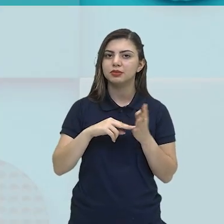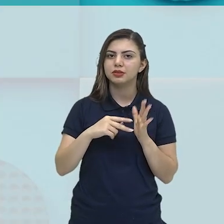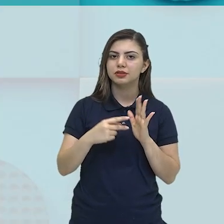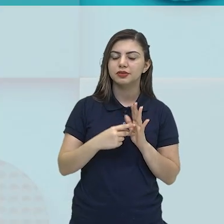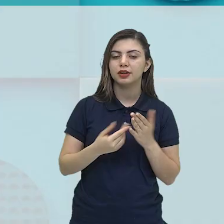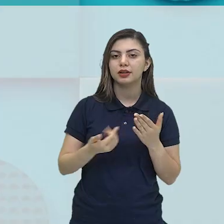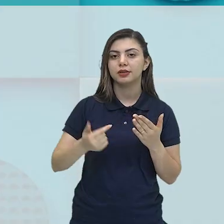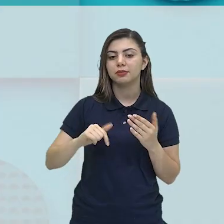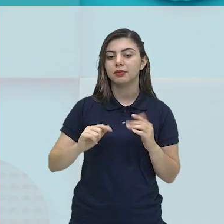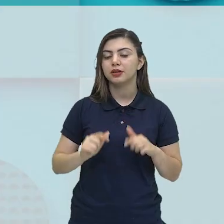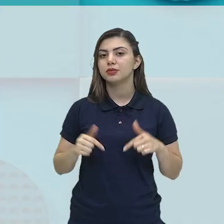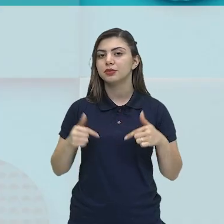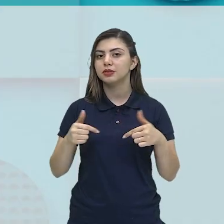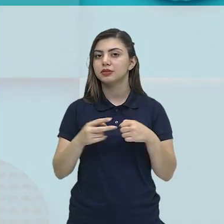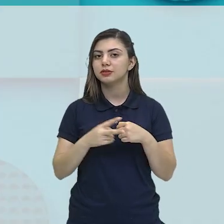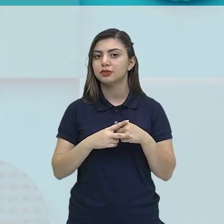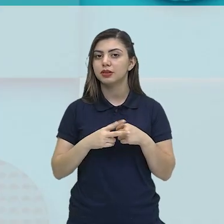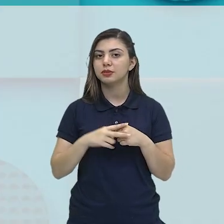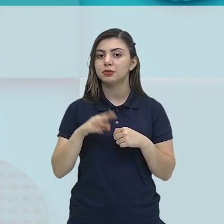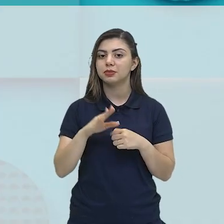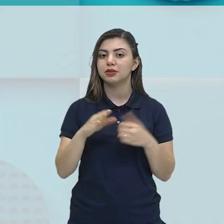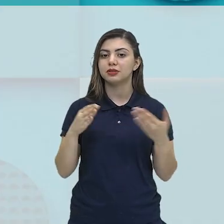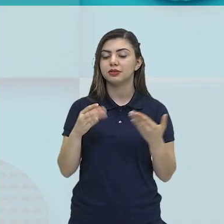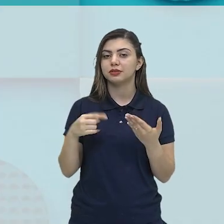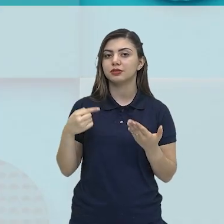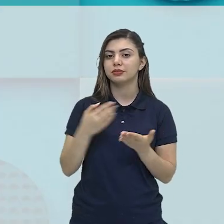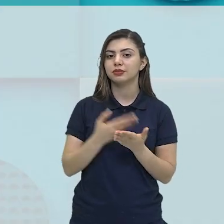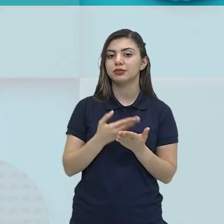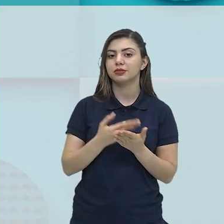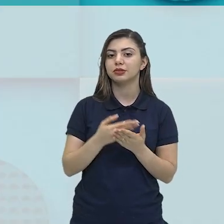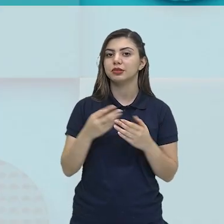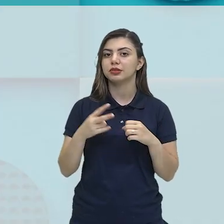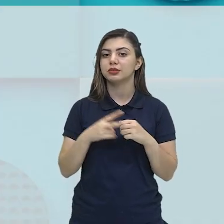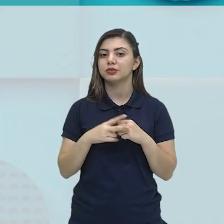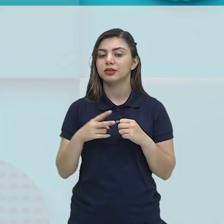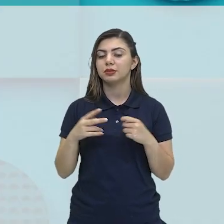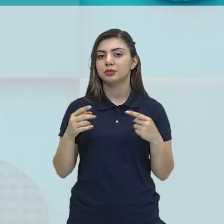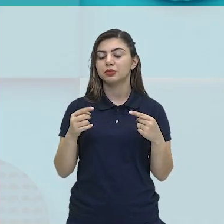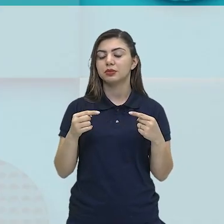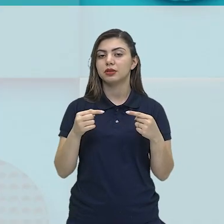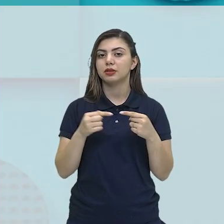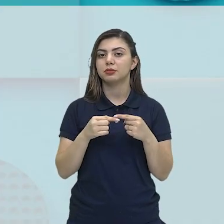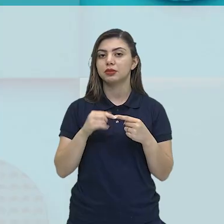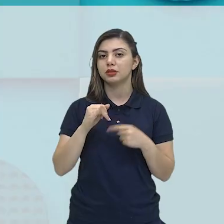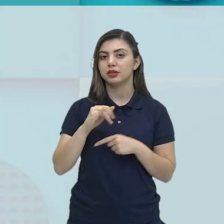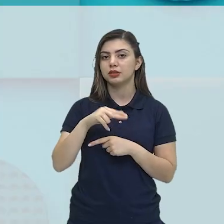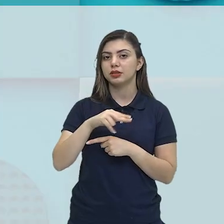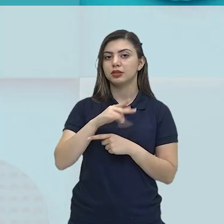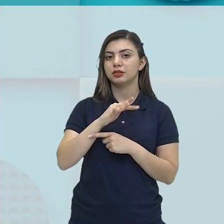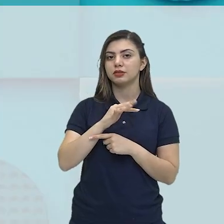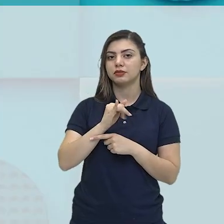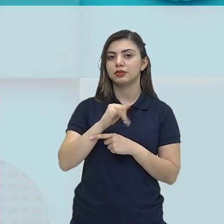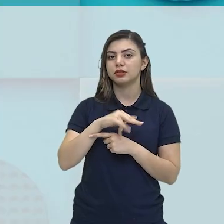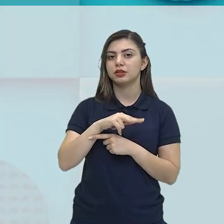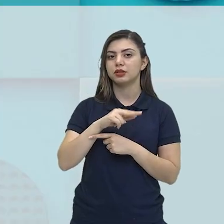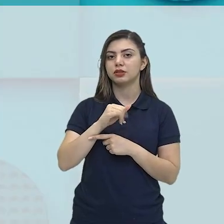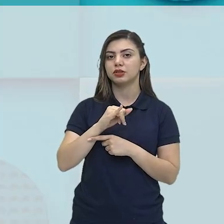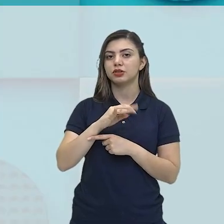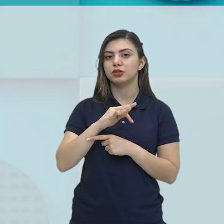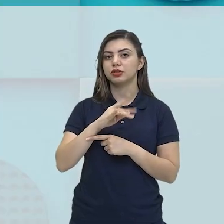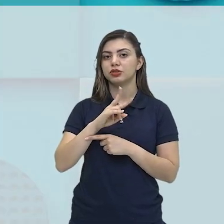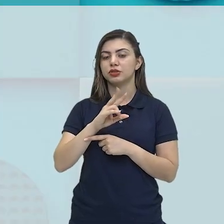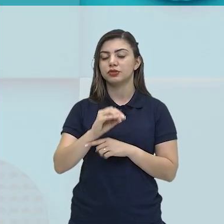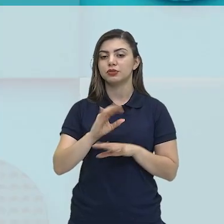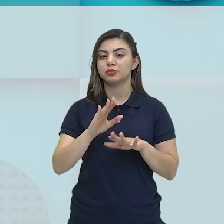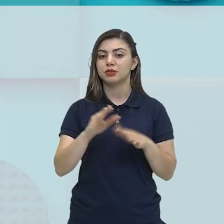verbos de ação e agora vimos essa questão dos verbos no infinitivo, né? E agora, a partir desse momento da aula,